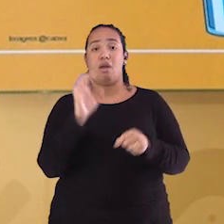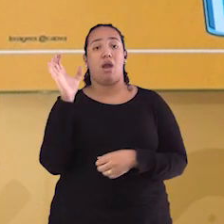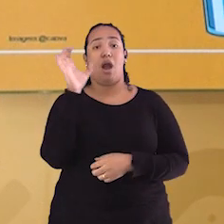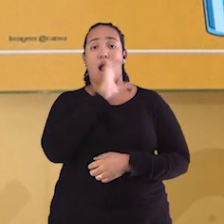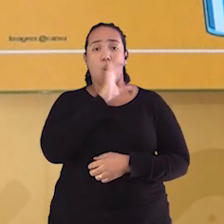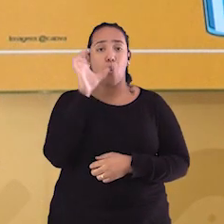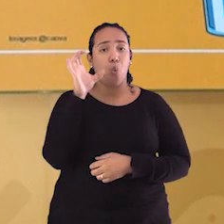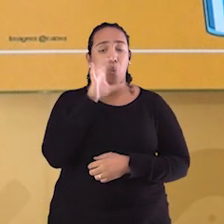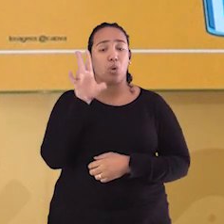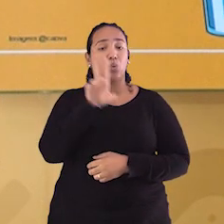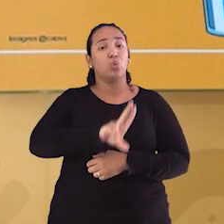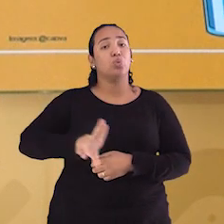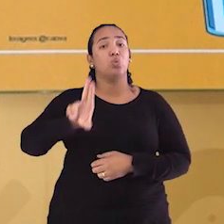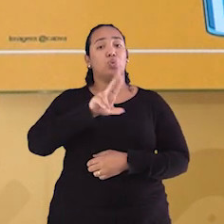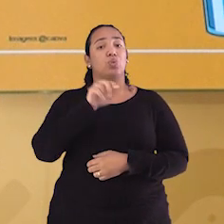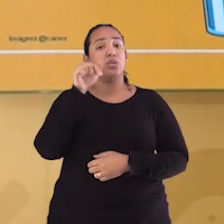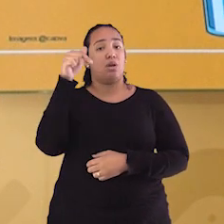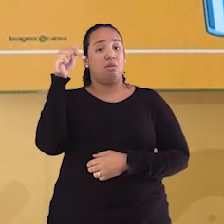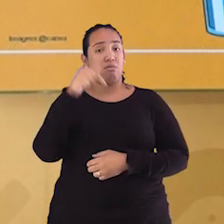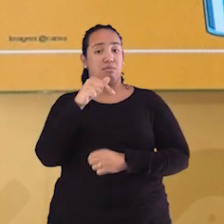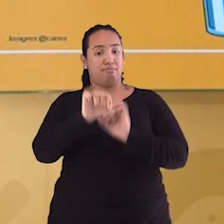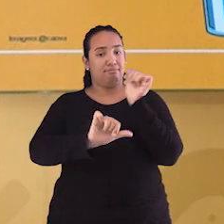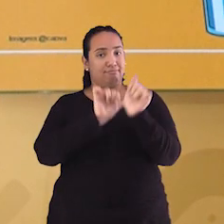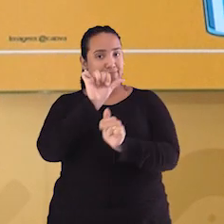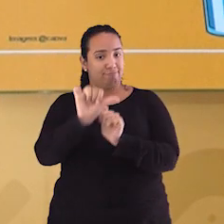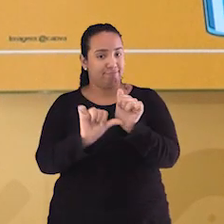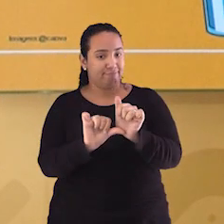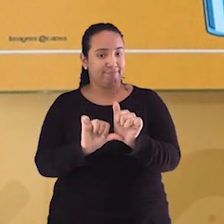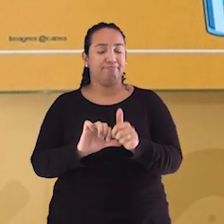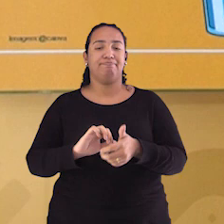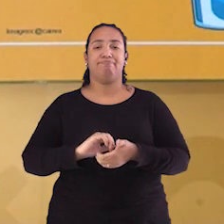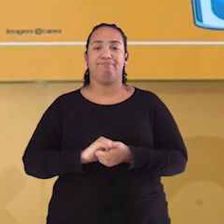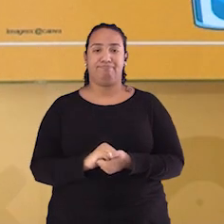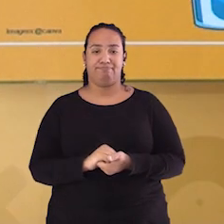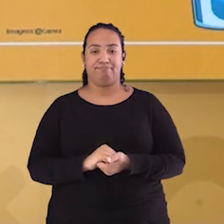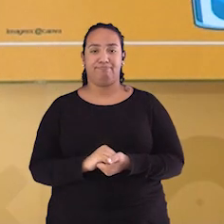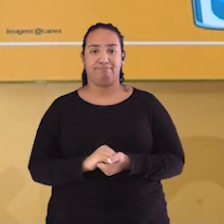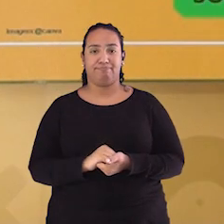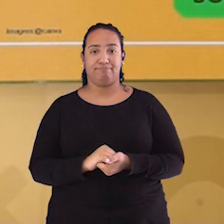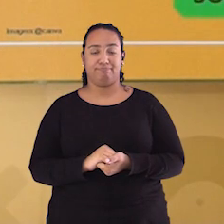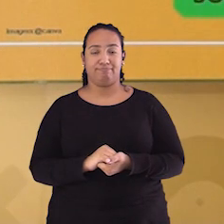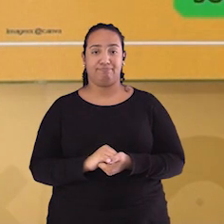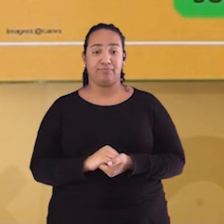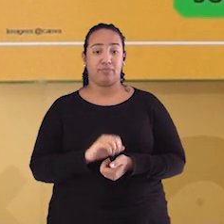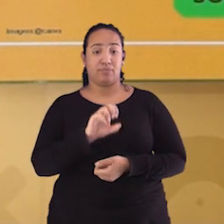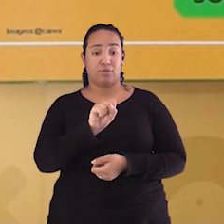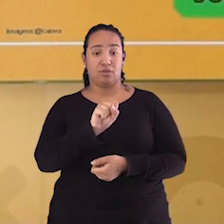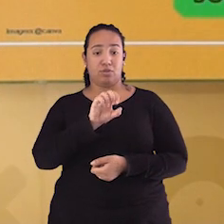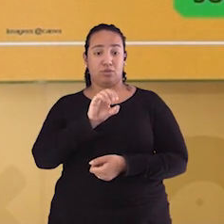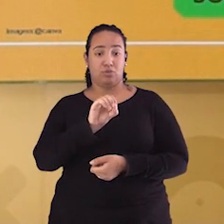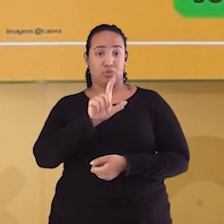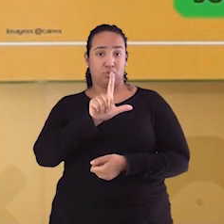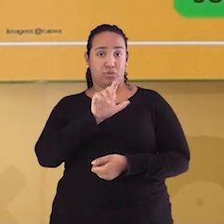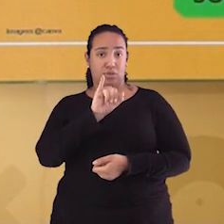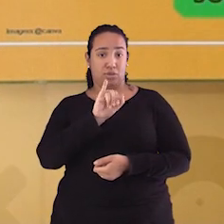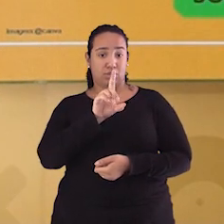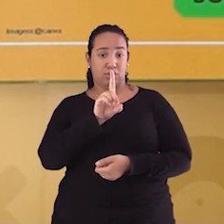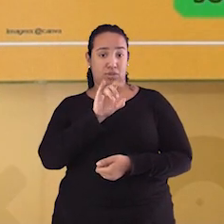de calor utilizada para promover essa transformação. A solidificação é a